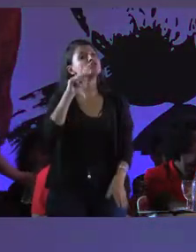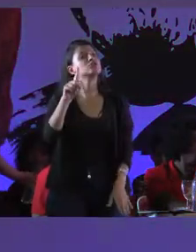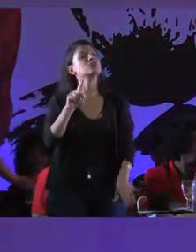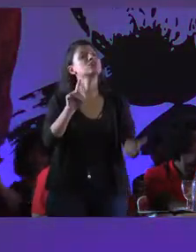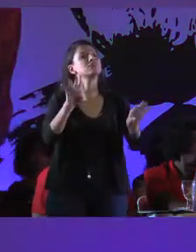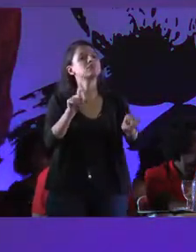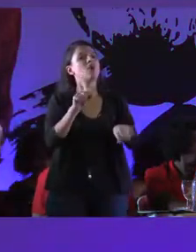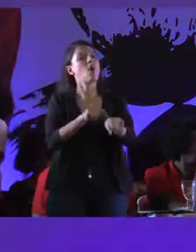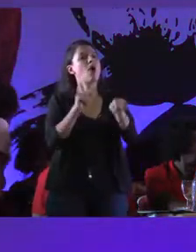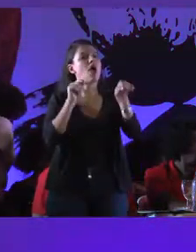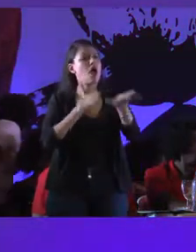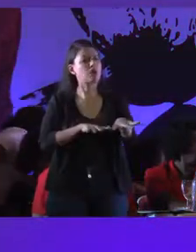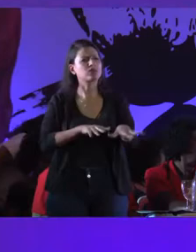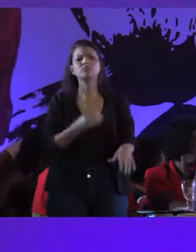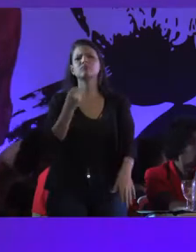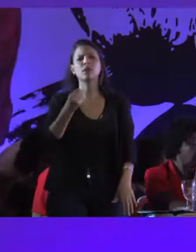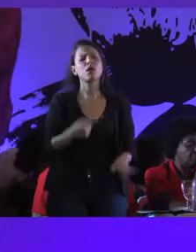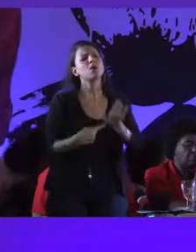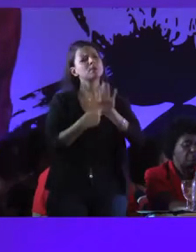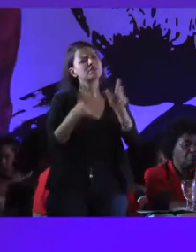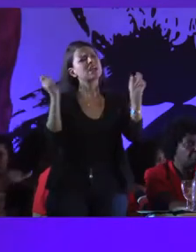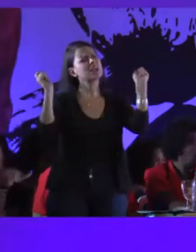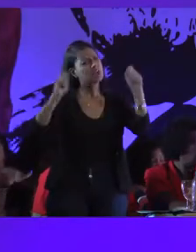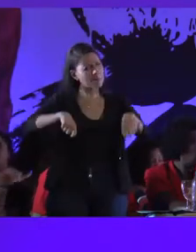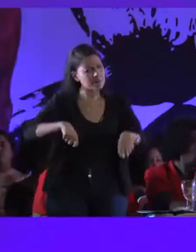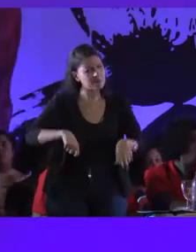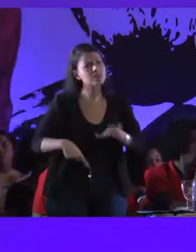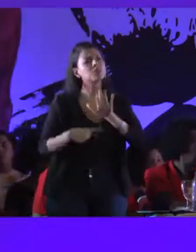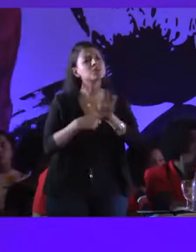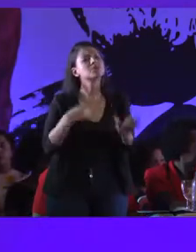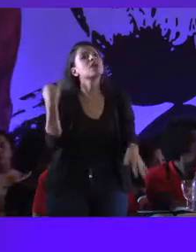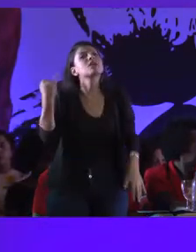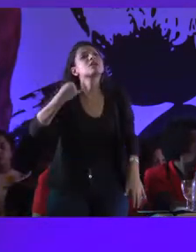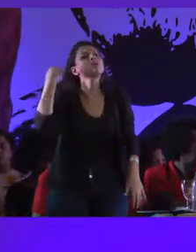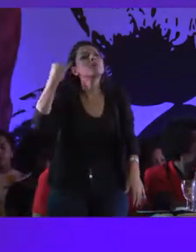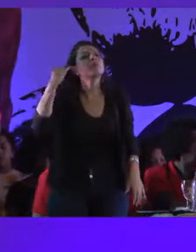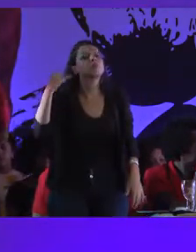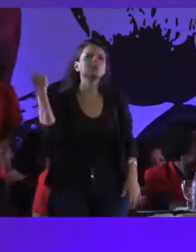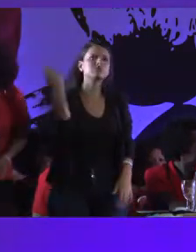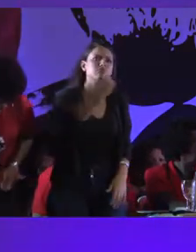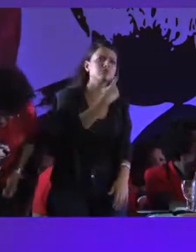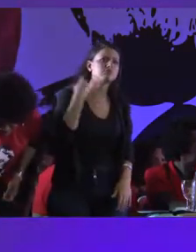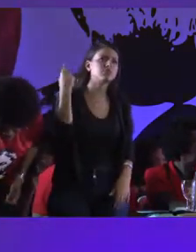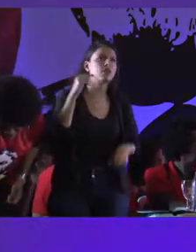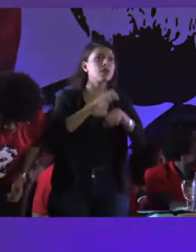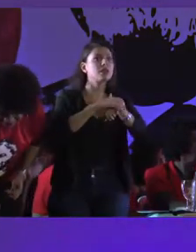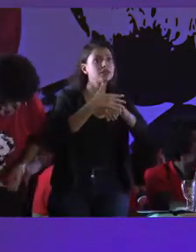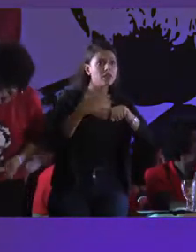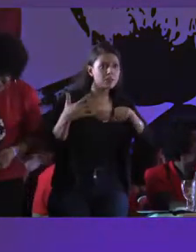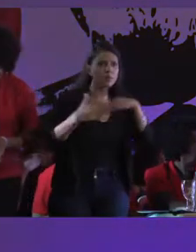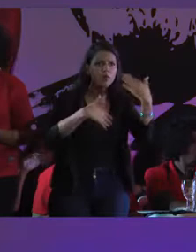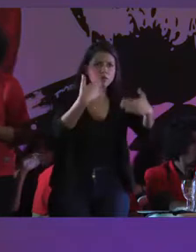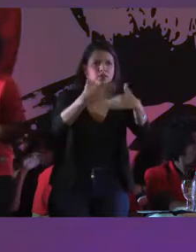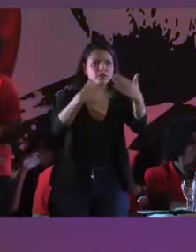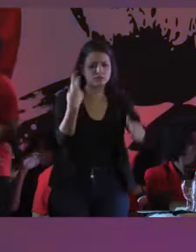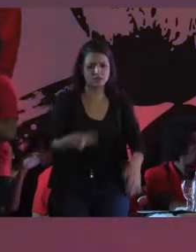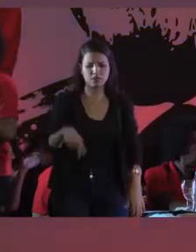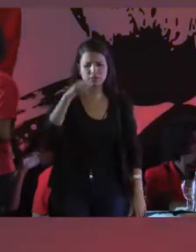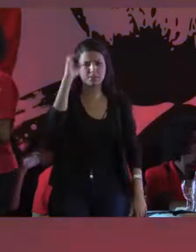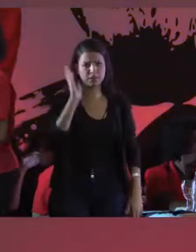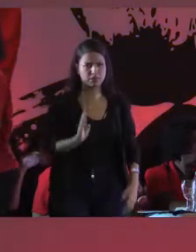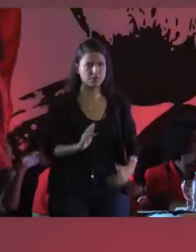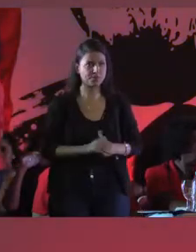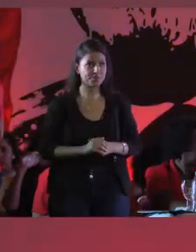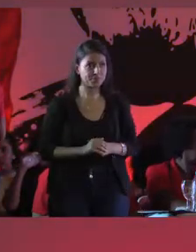diversidade, para mostrar a sua capilaridade, para mostrar a importância que tem na construção da democracia desse país. Hoje,